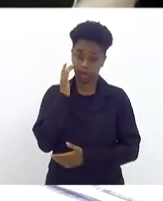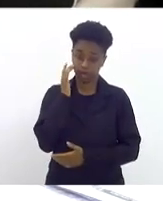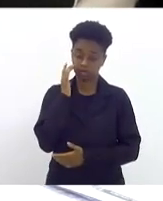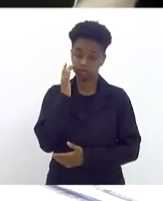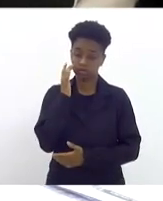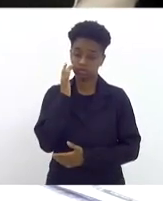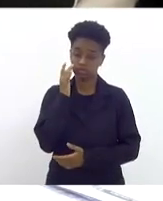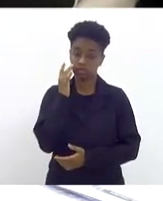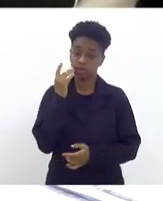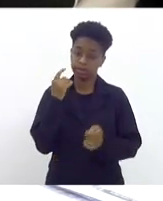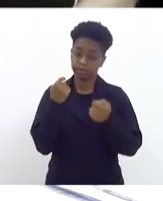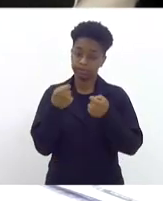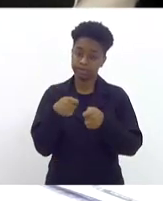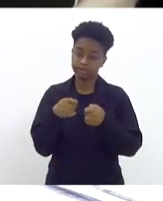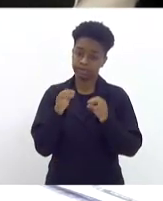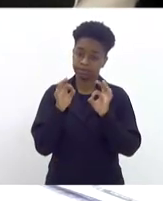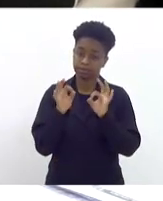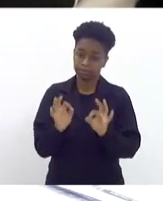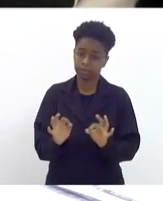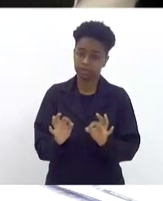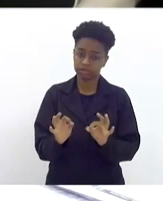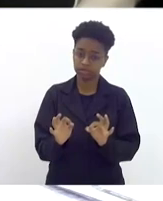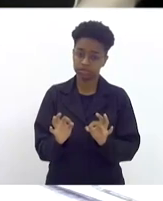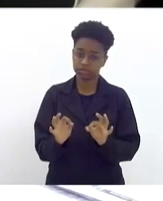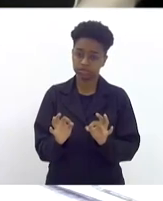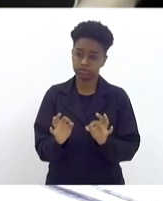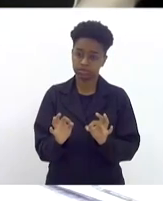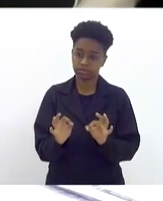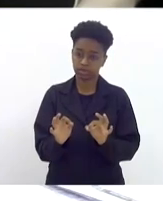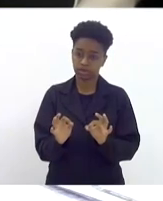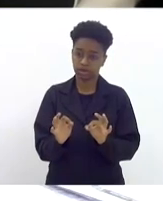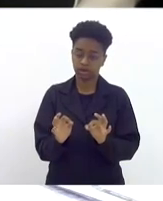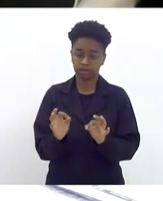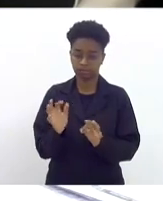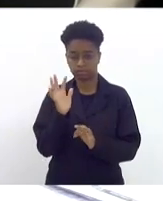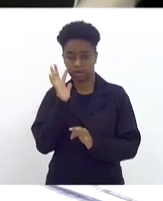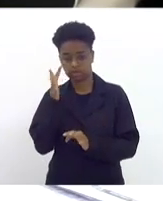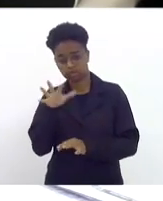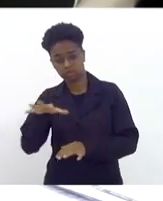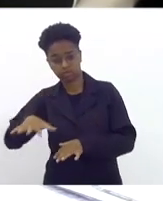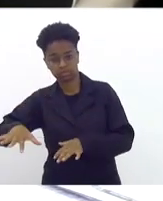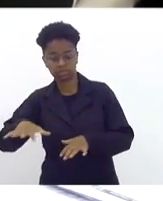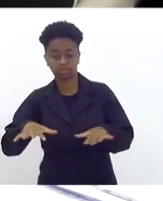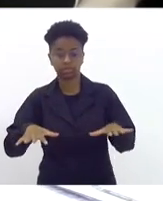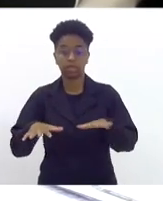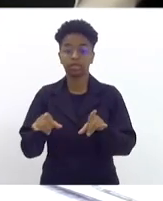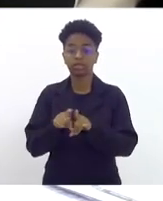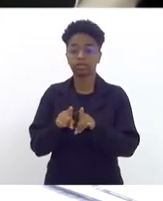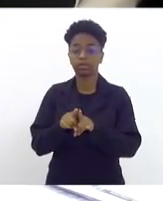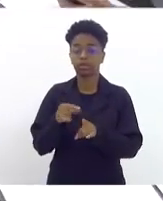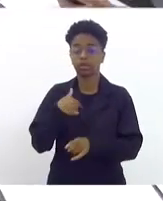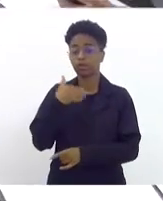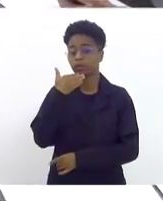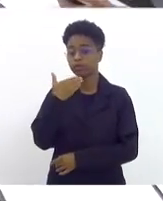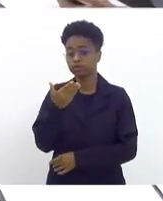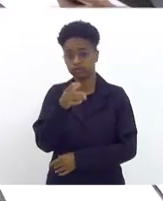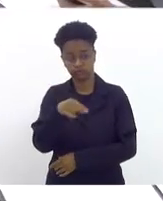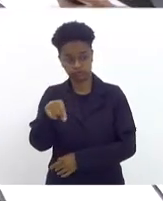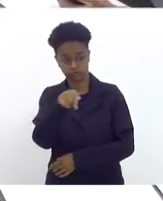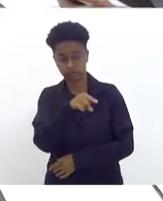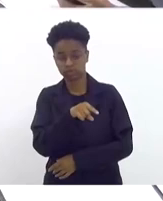teria que passar mesmo por tio O tio x aproveitando o ensejo vou pedir aqui a venda dos